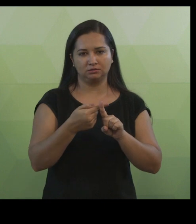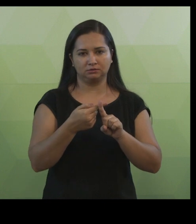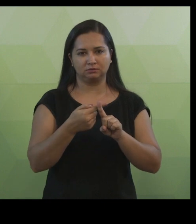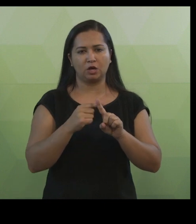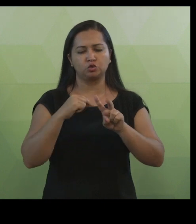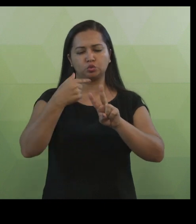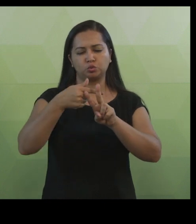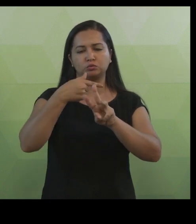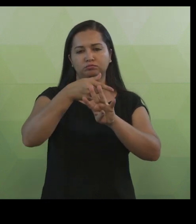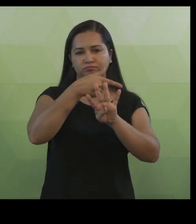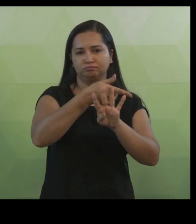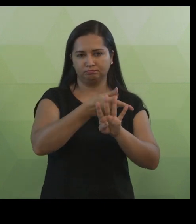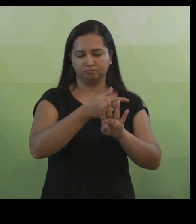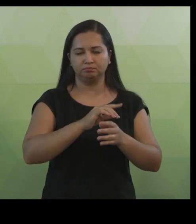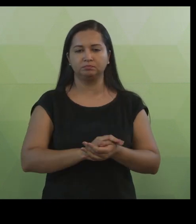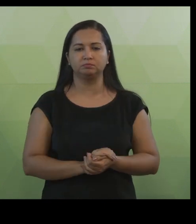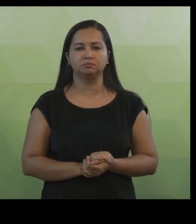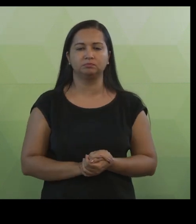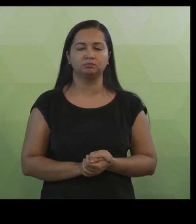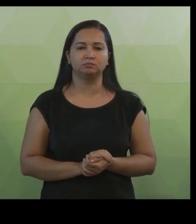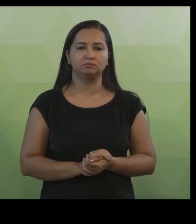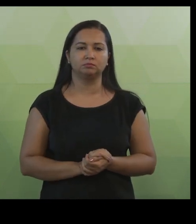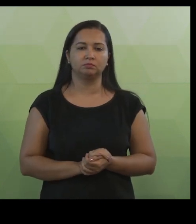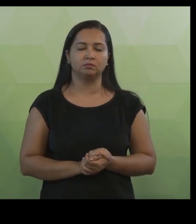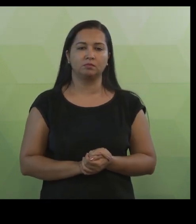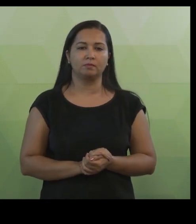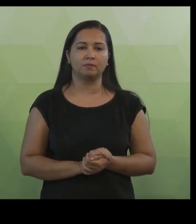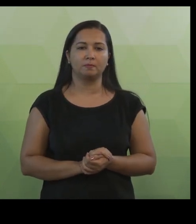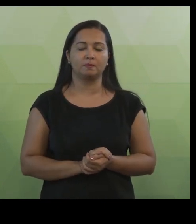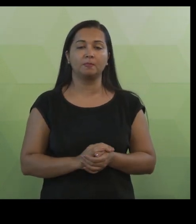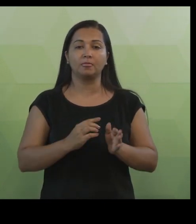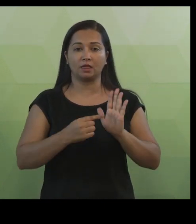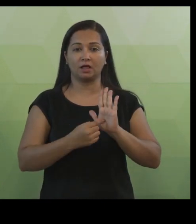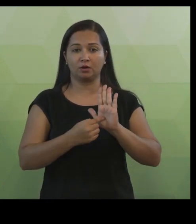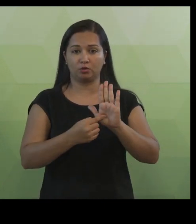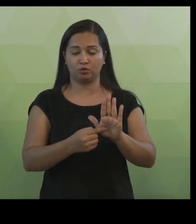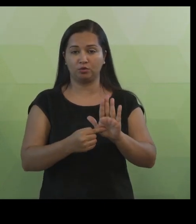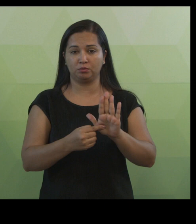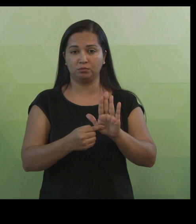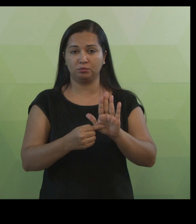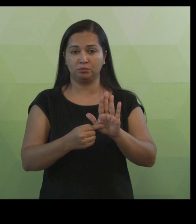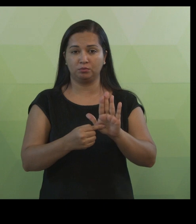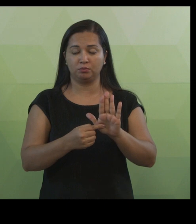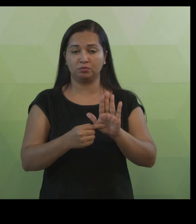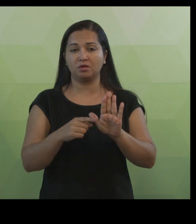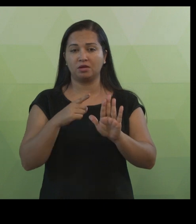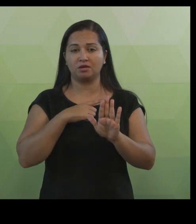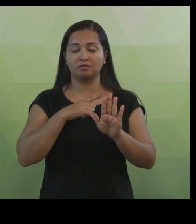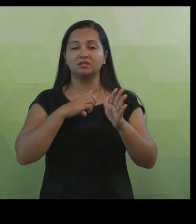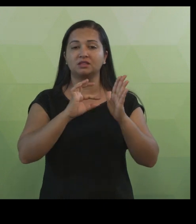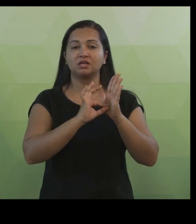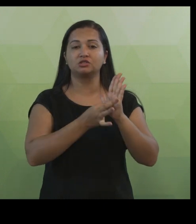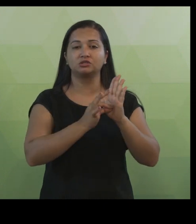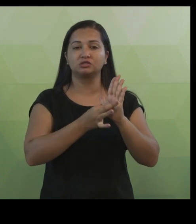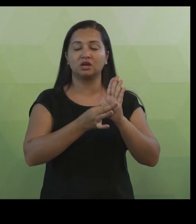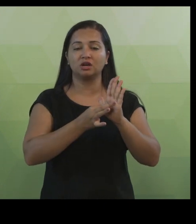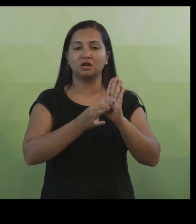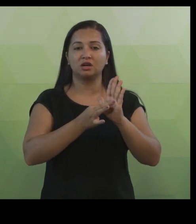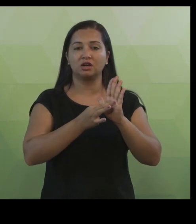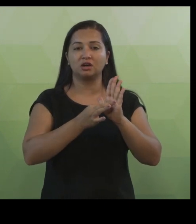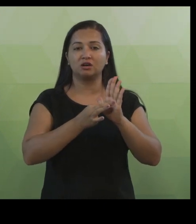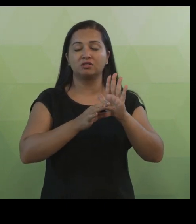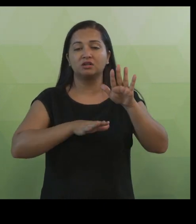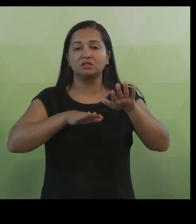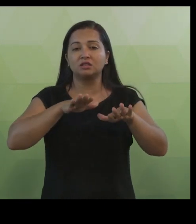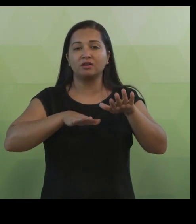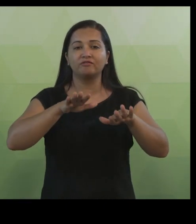com /*, fechando com */, quando a gente comenta mais